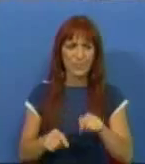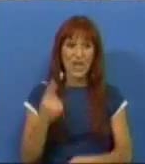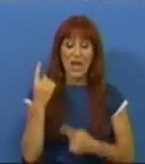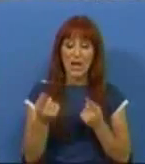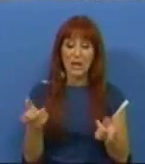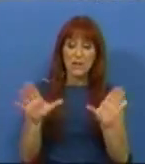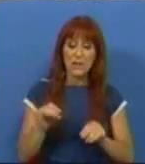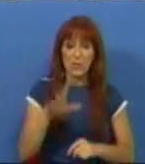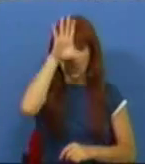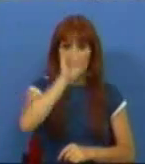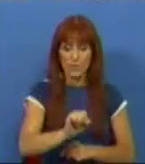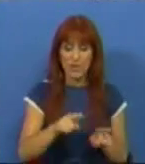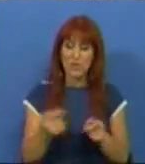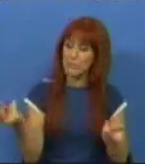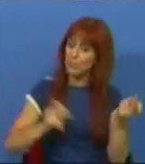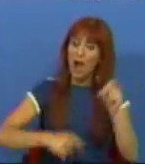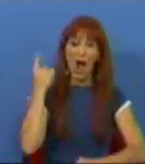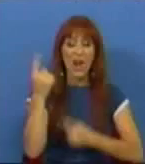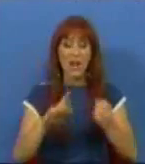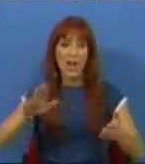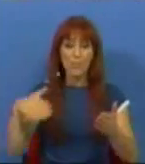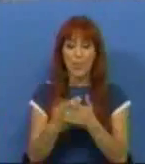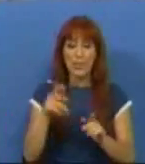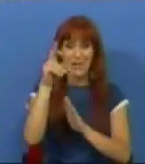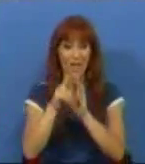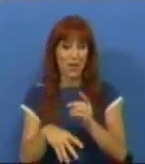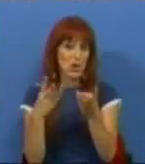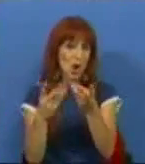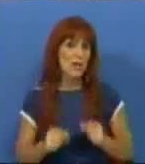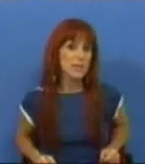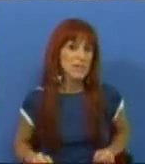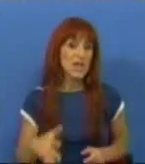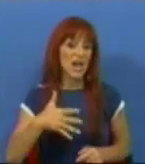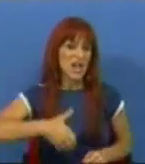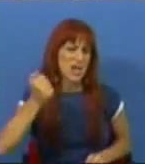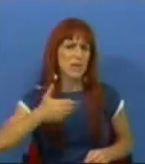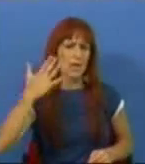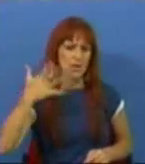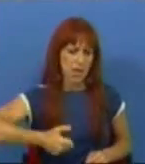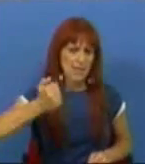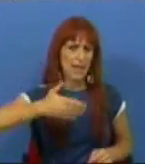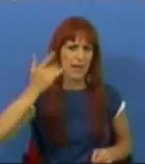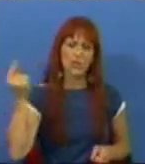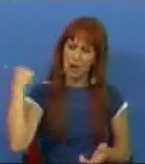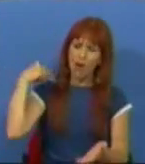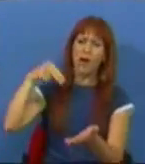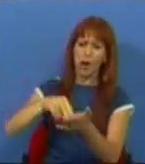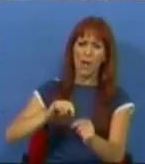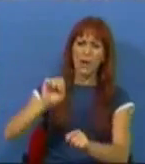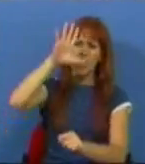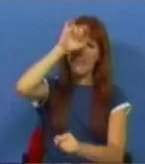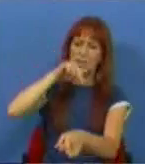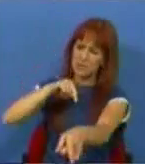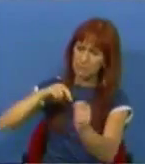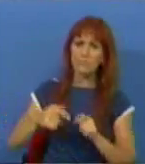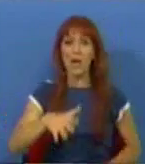cada vez que no Governo aparece alguém a propor esta regra orçamental, de 15 em 15 dias, cá teremos o